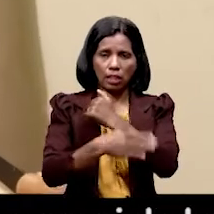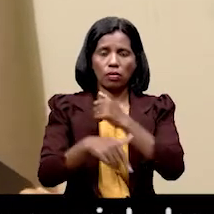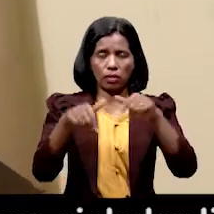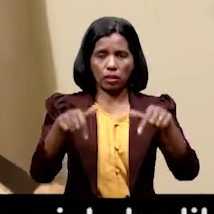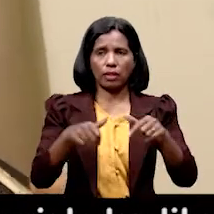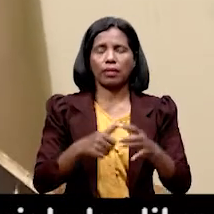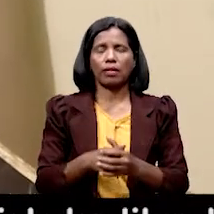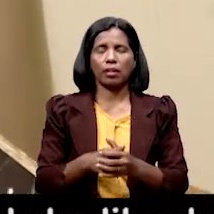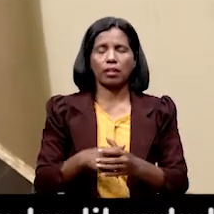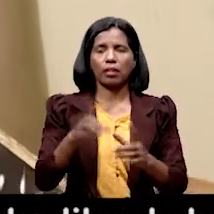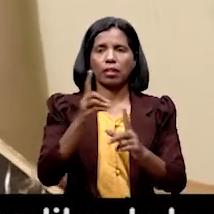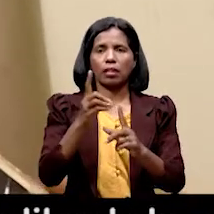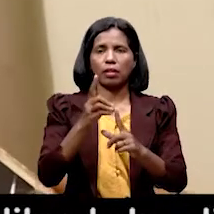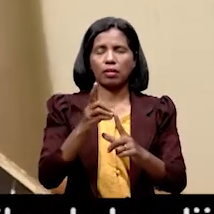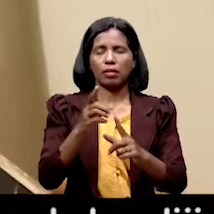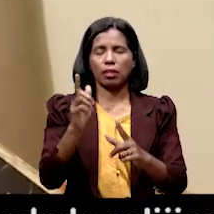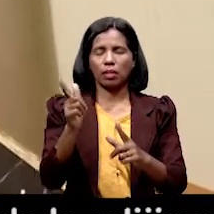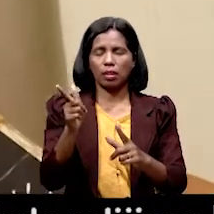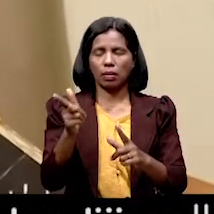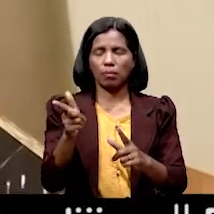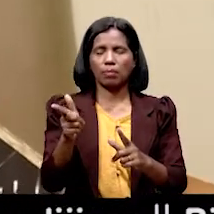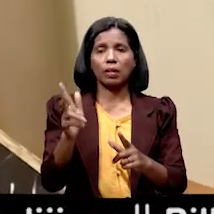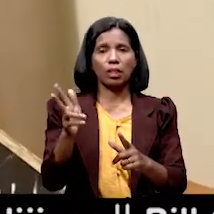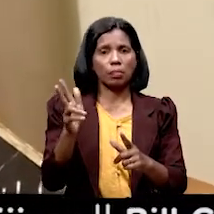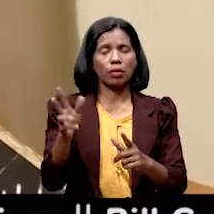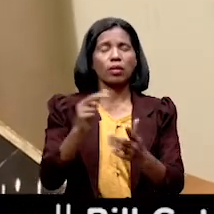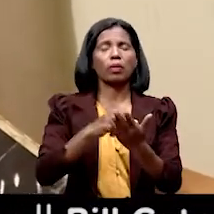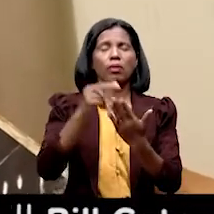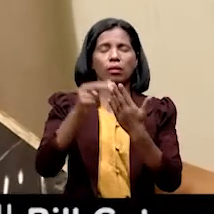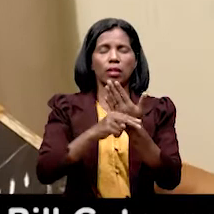to dia 30 de novembro ita registro na por volta de